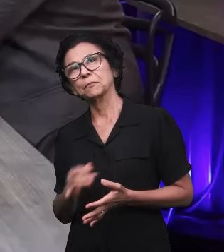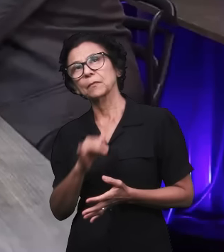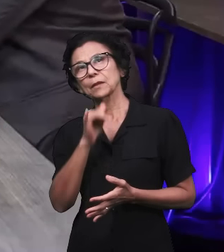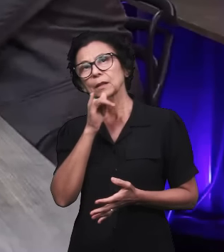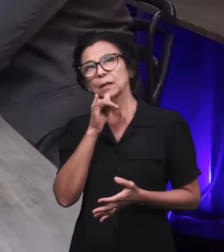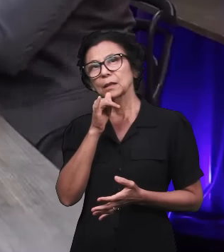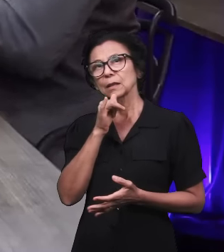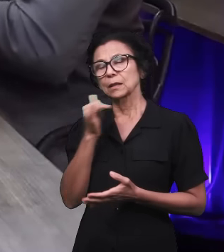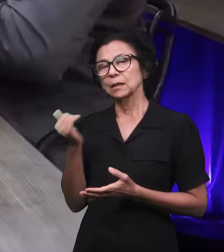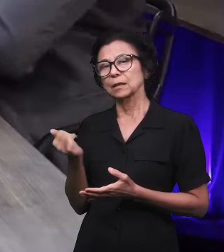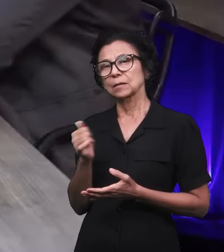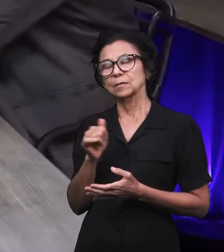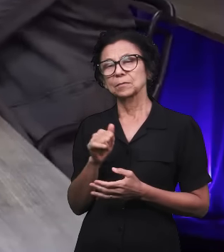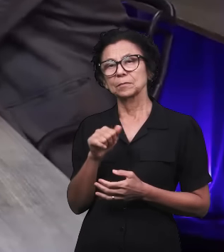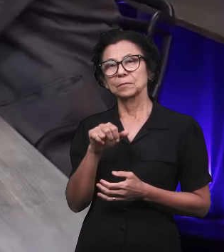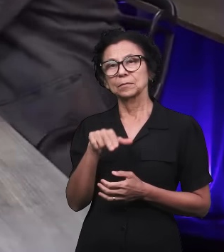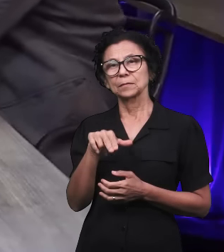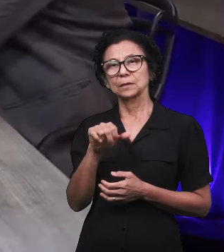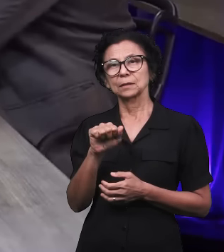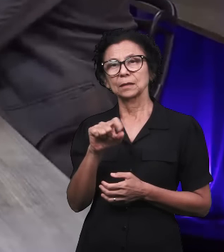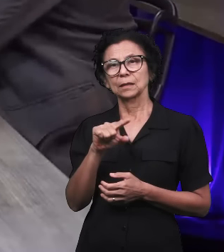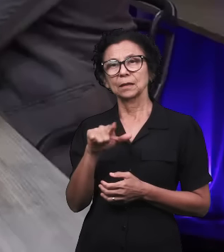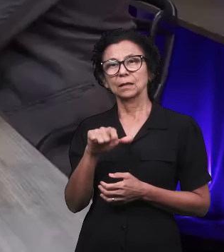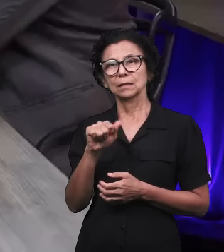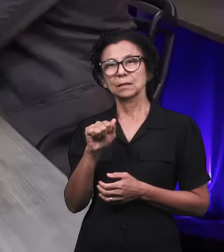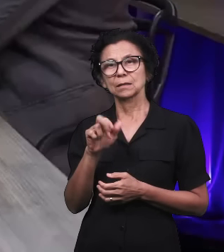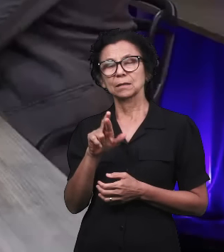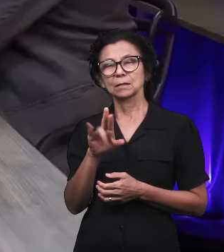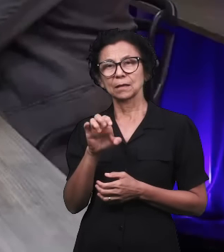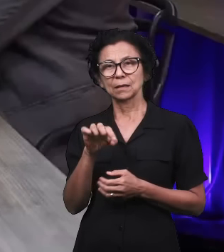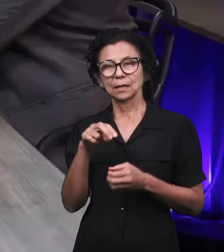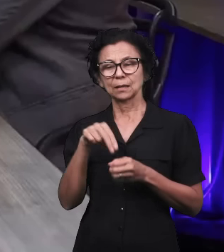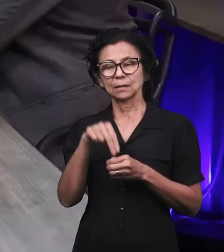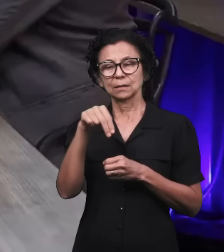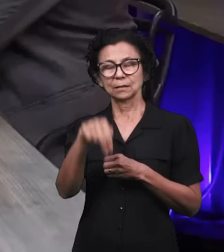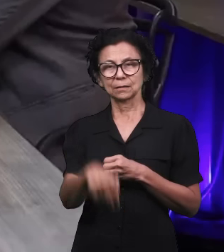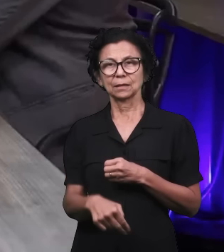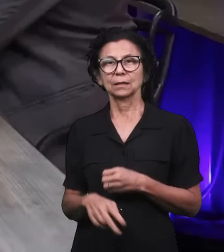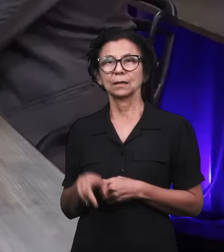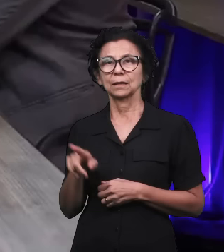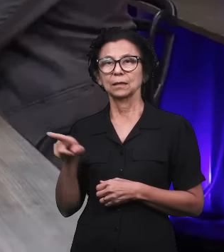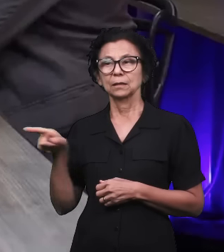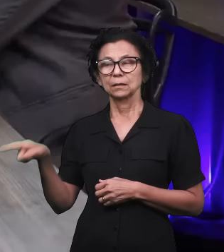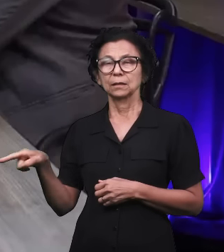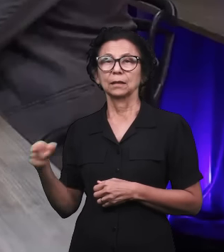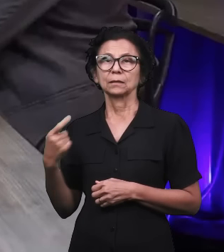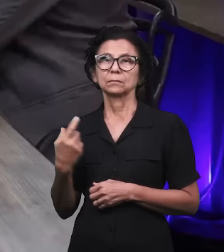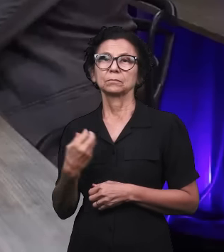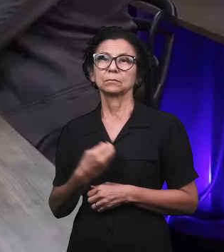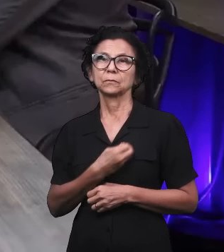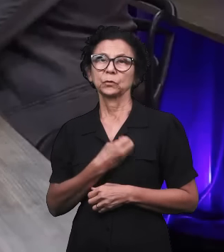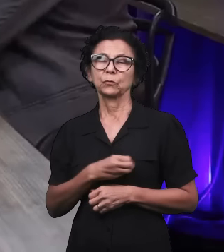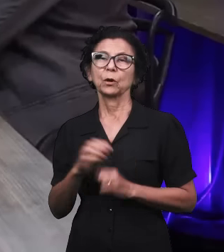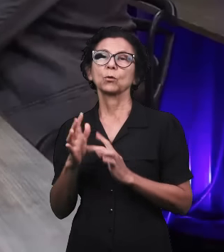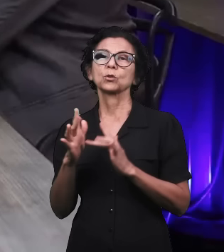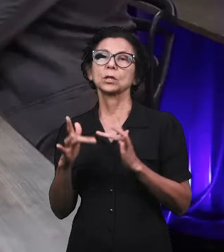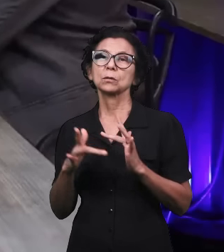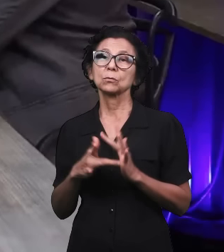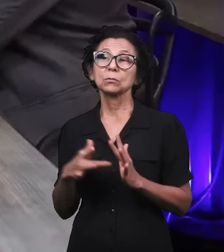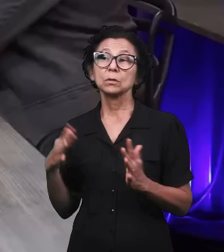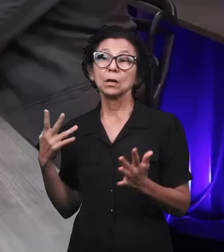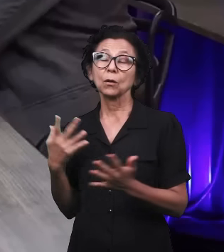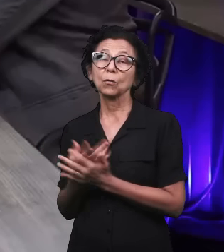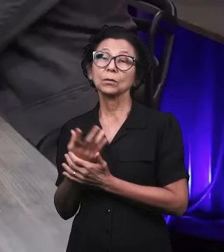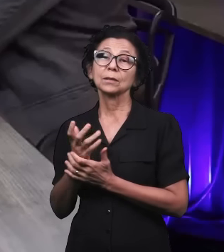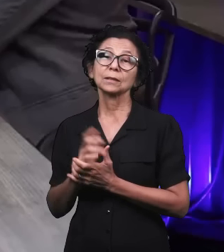até onde Jesus passou grande parte da sua vida, e ali na primeira rejeição, né, onde Jesus